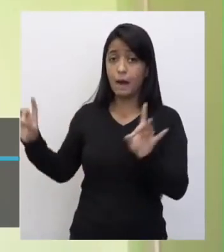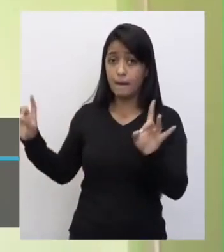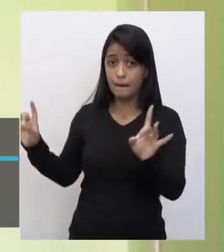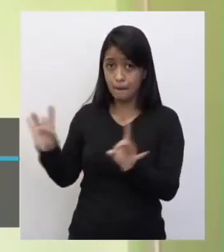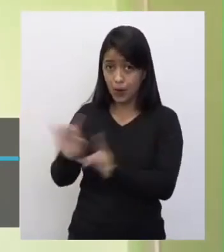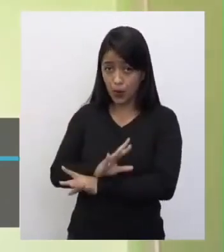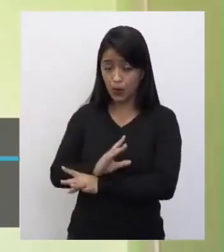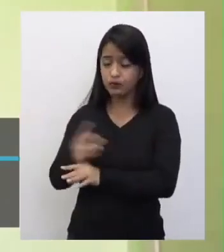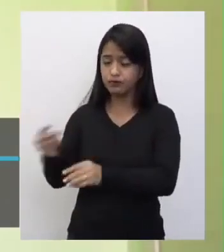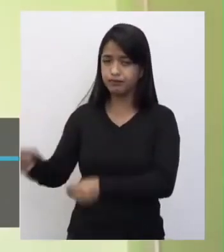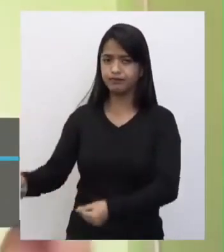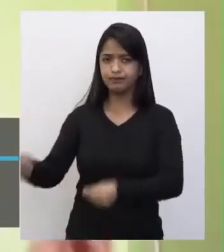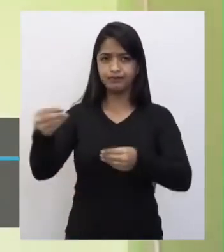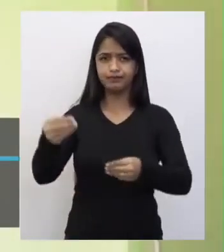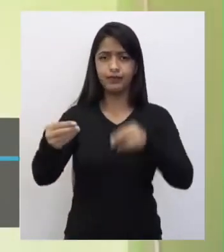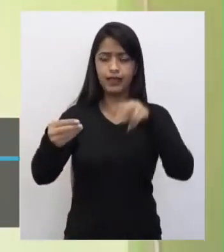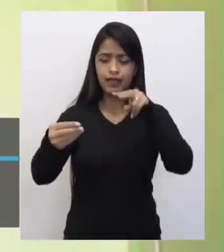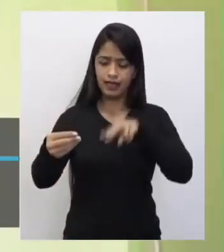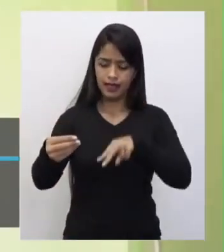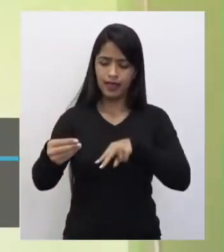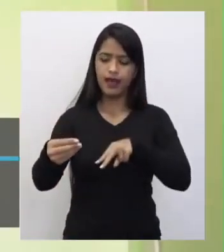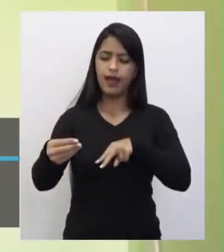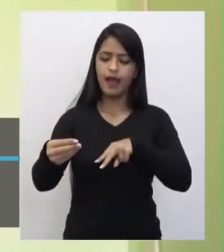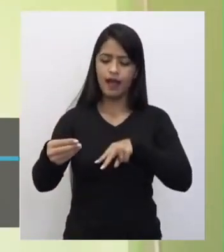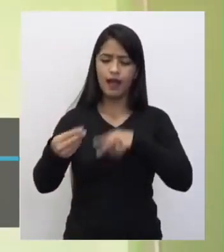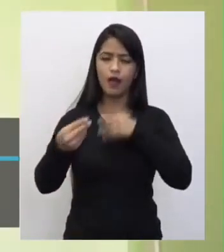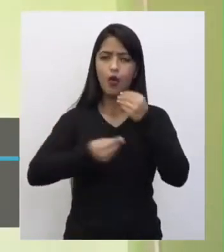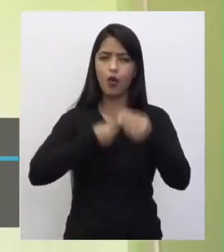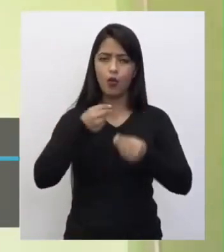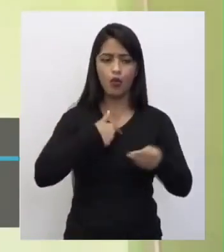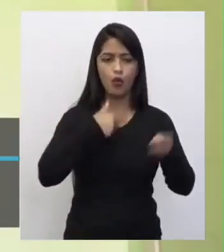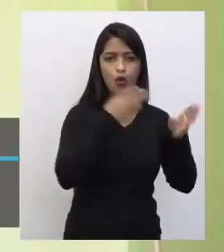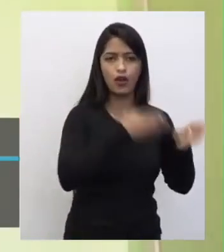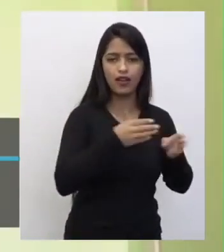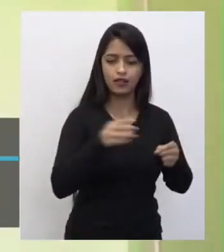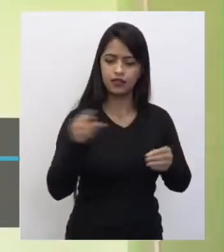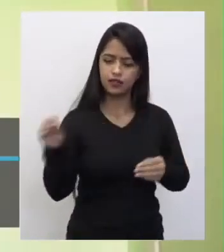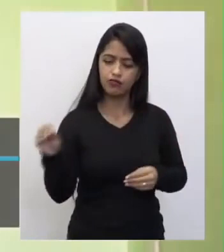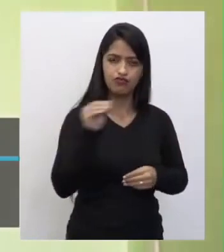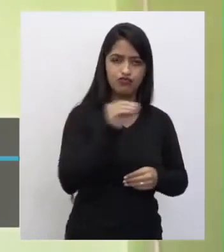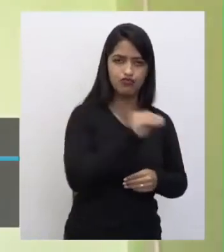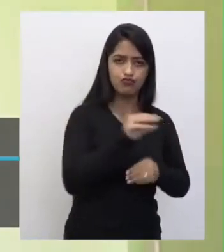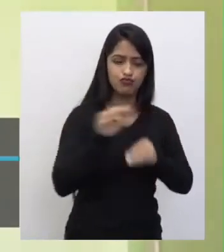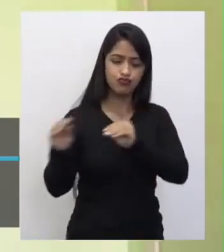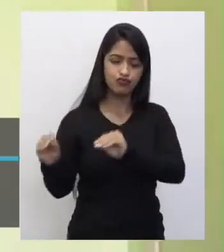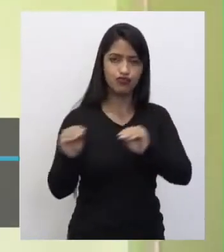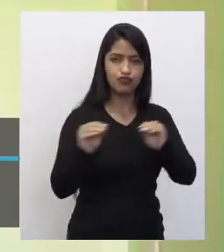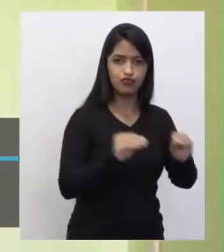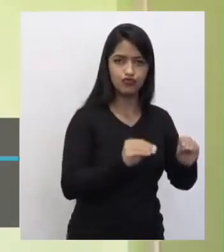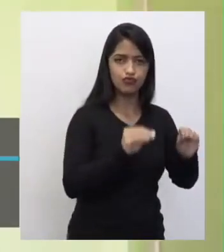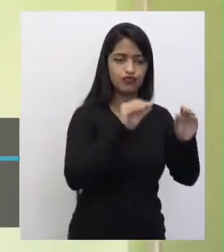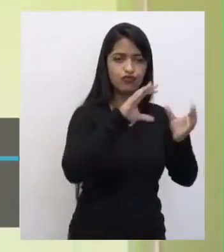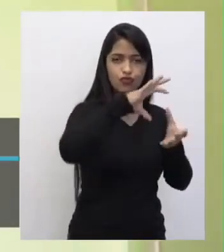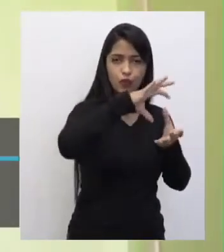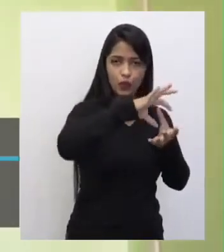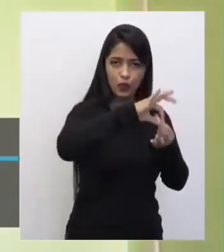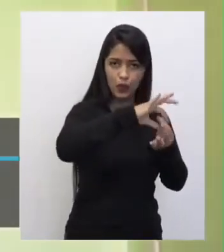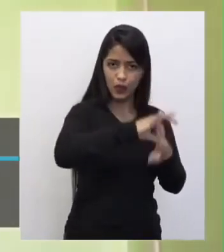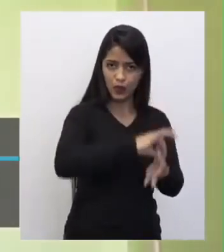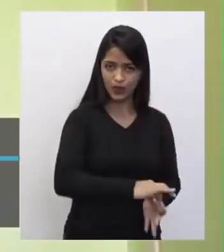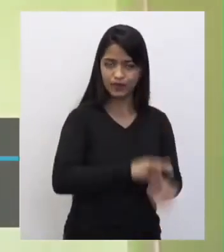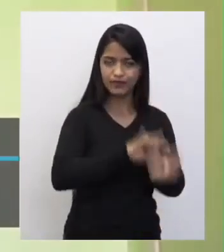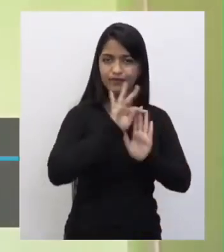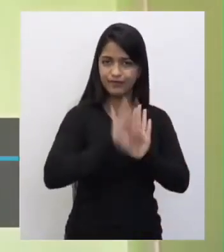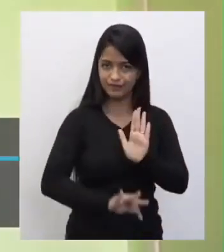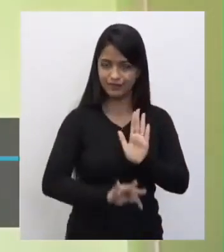vai pegando esses trechos e organizando e construindo o nosso texto. E é aí que entra a coesão textual,